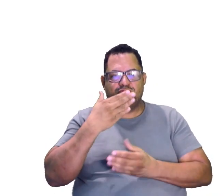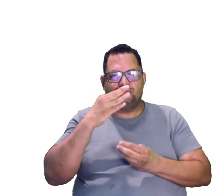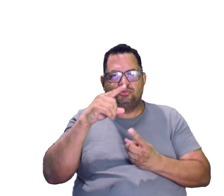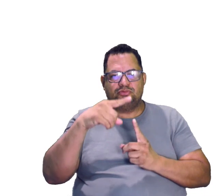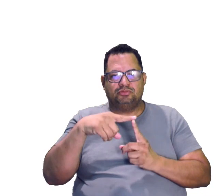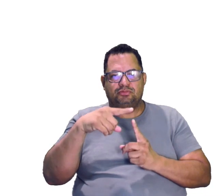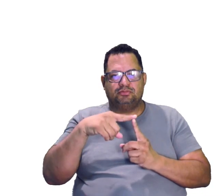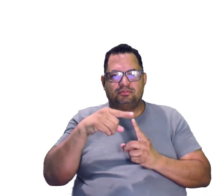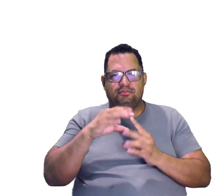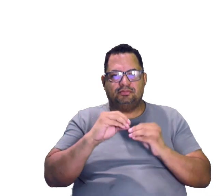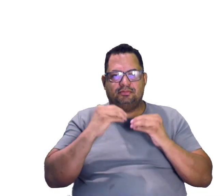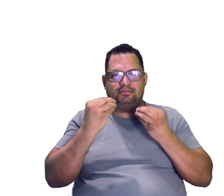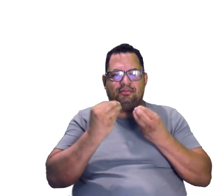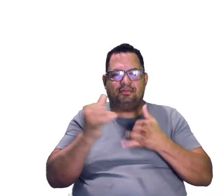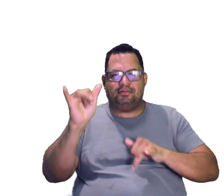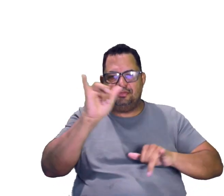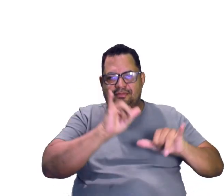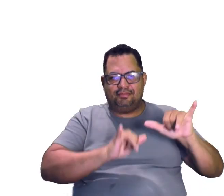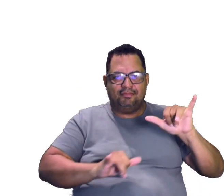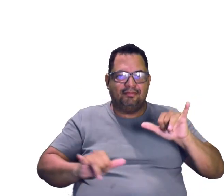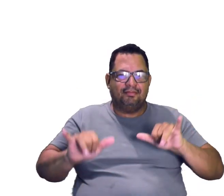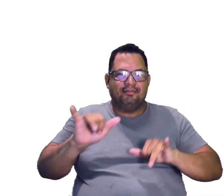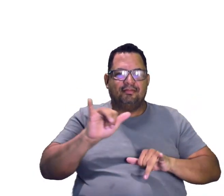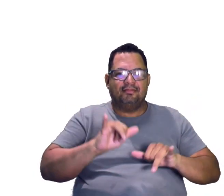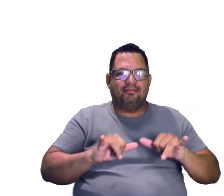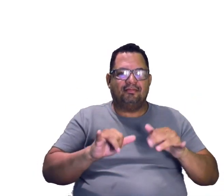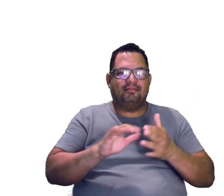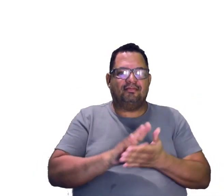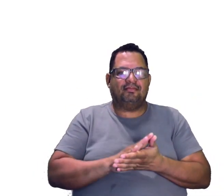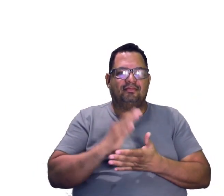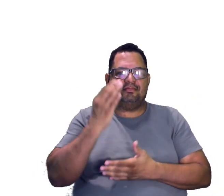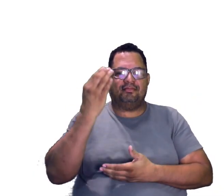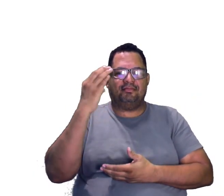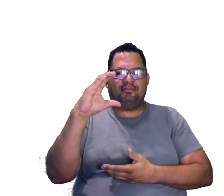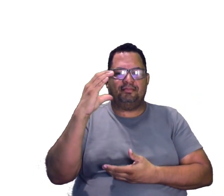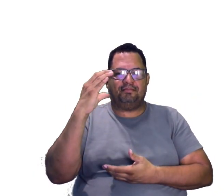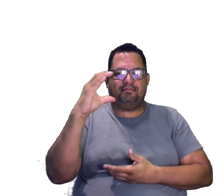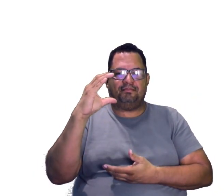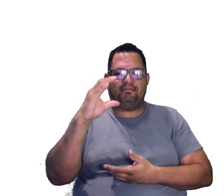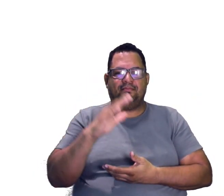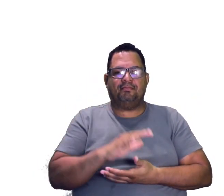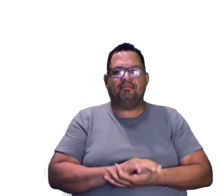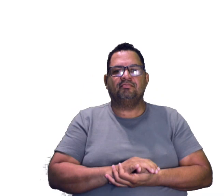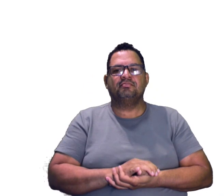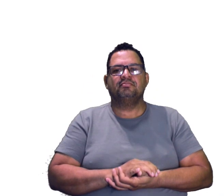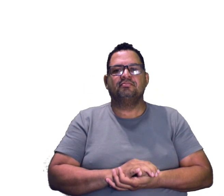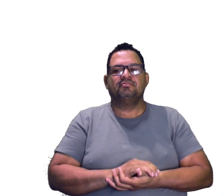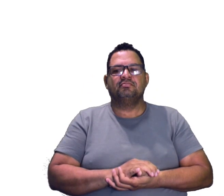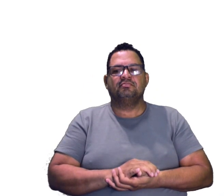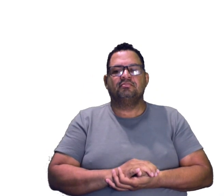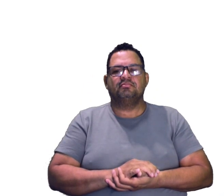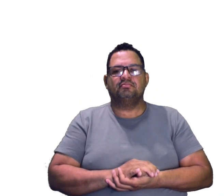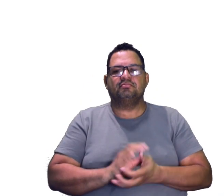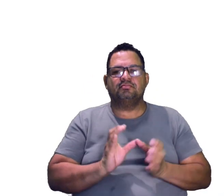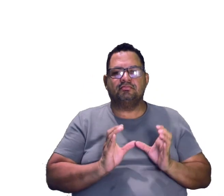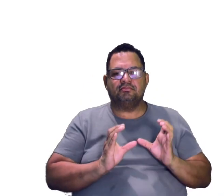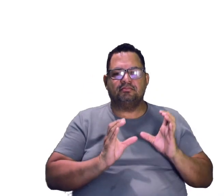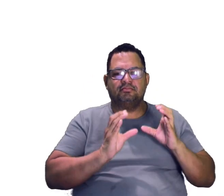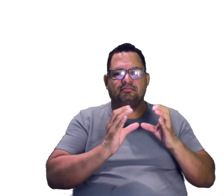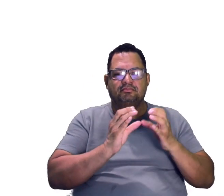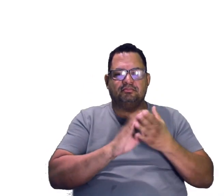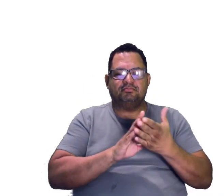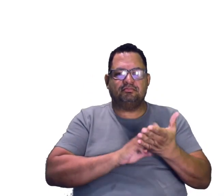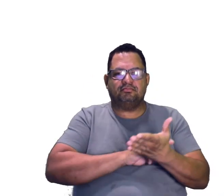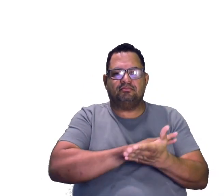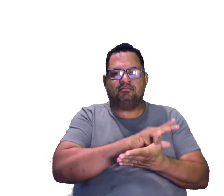a ciência, a química aqui é uma o quê? É uma ciência, viu? Ciência quer dizer o conjunto de